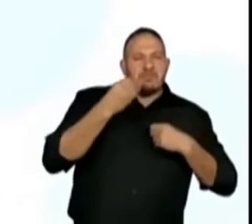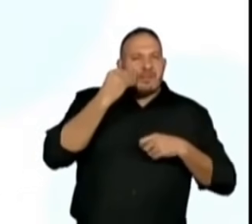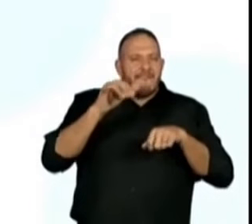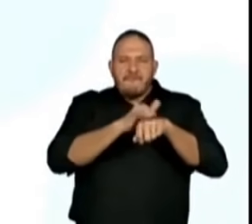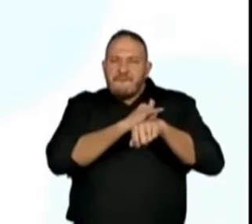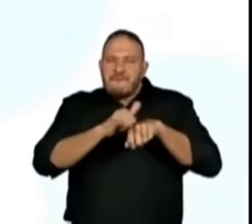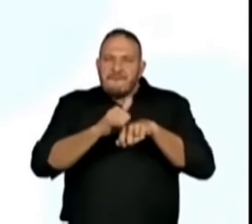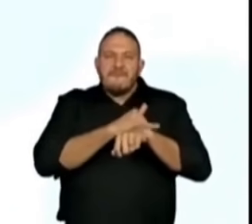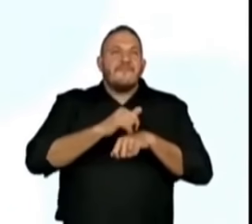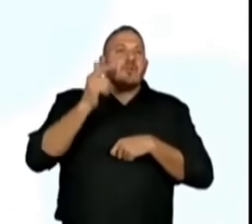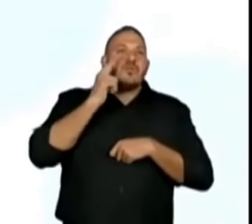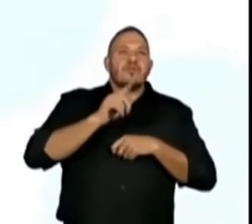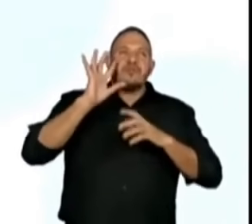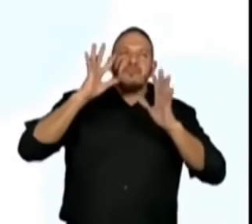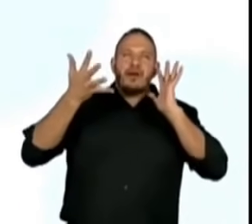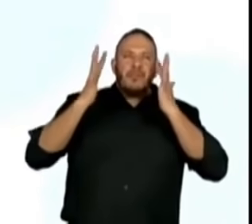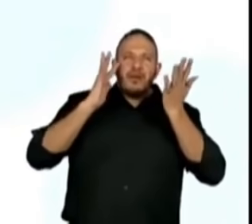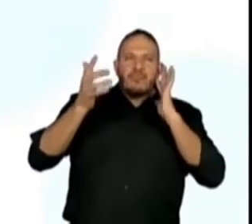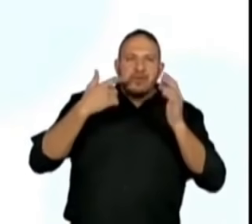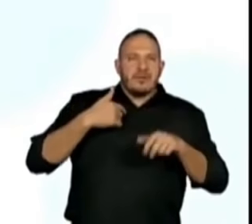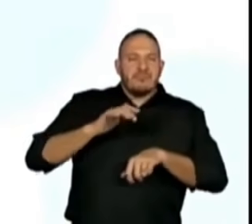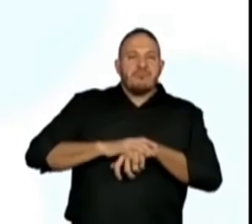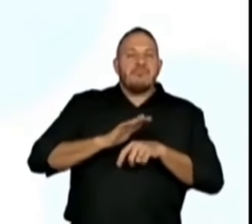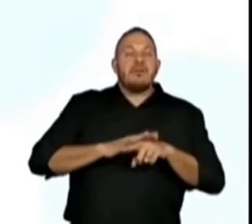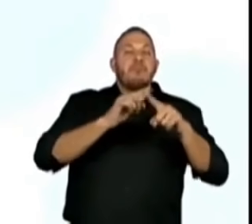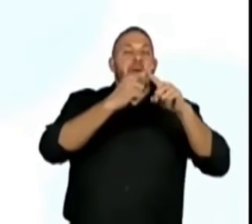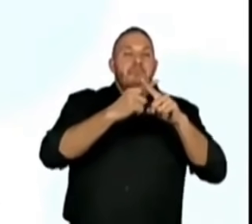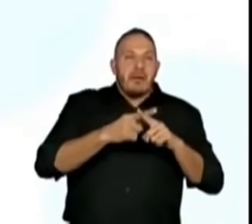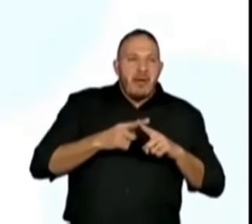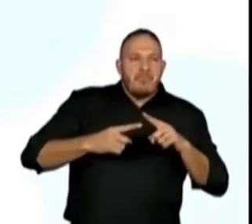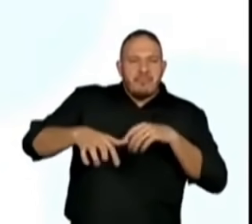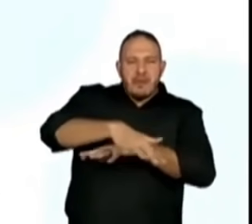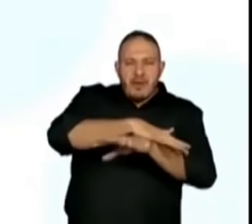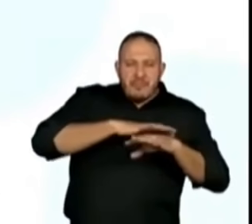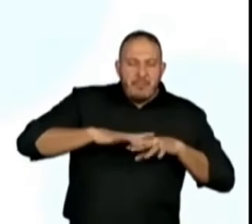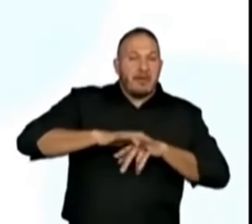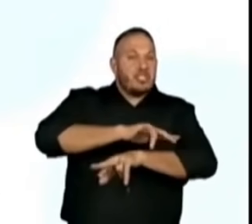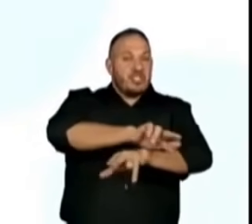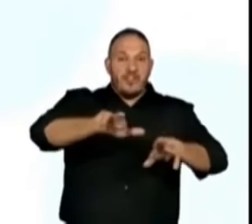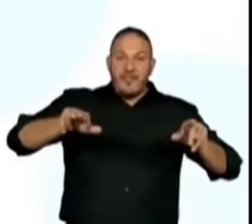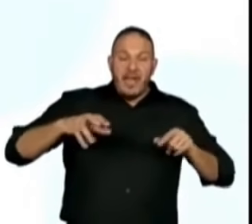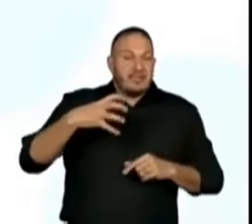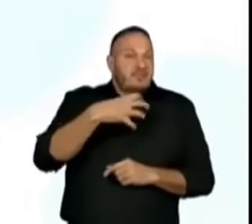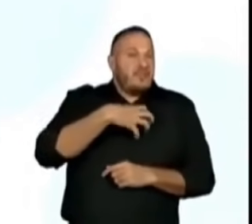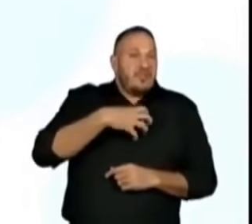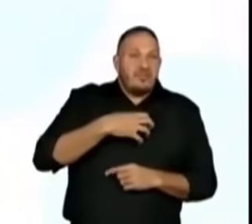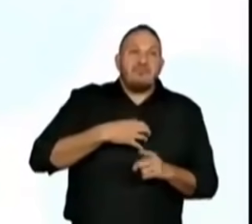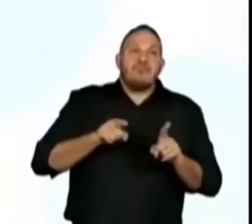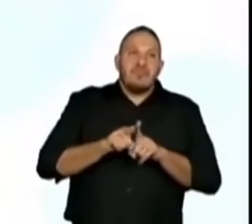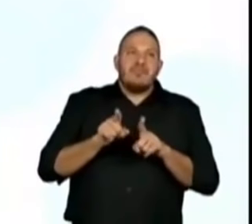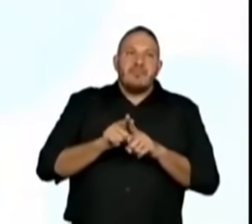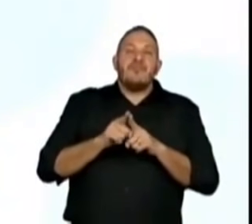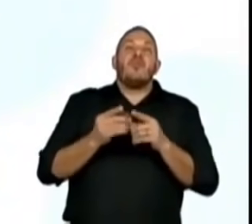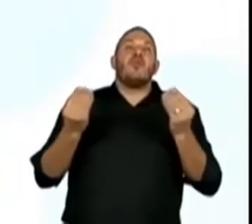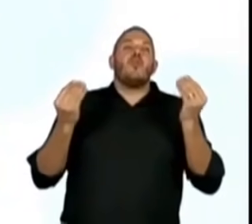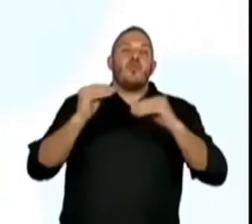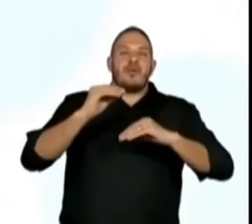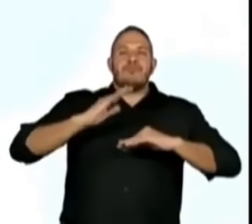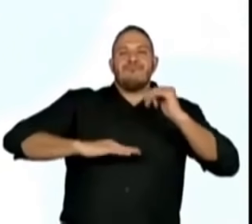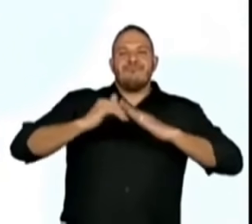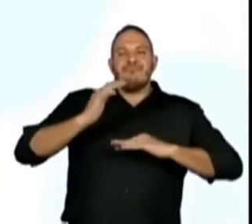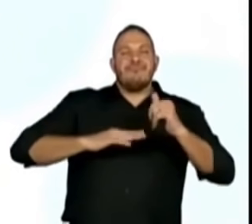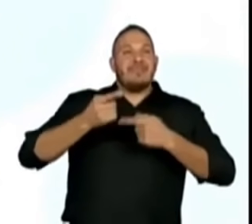para resolução, campo multiplicativo, trabalhamos várias situações hoje e vou colocar a habilidade aqui